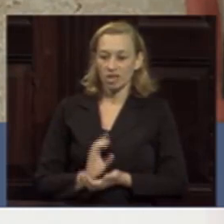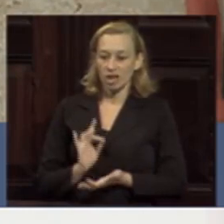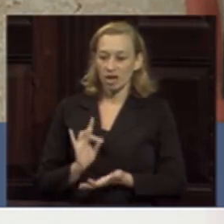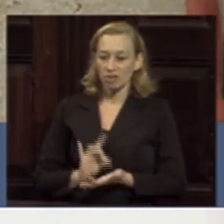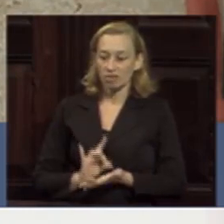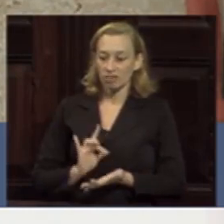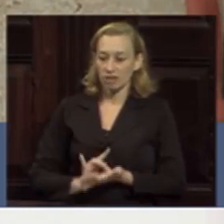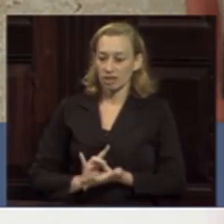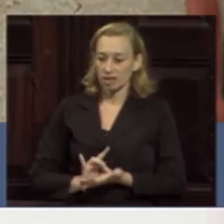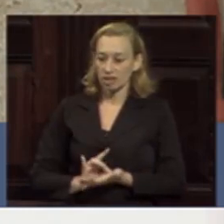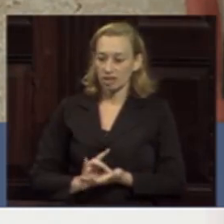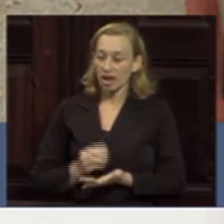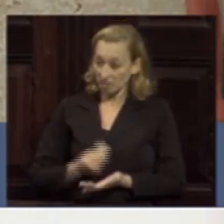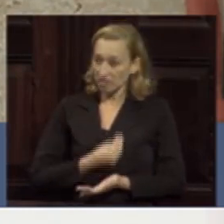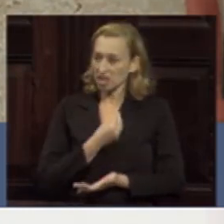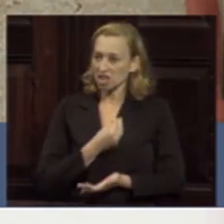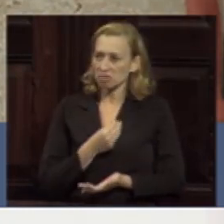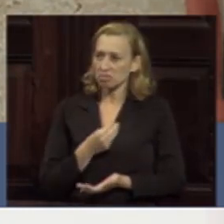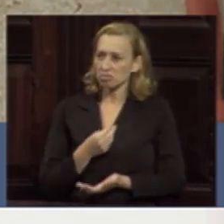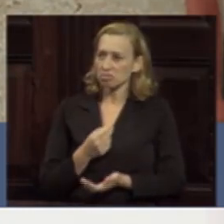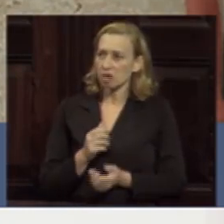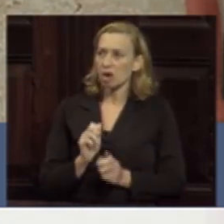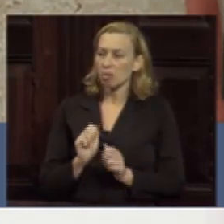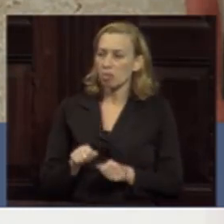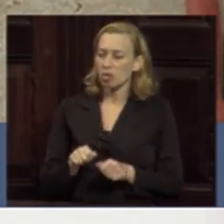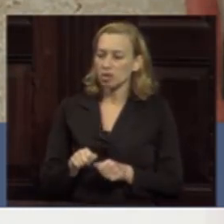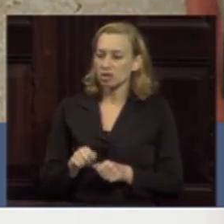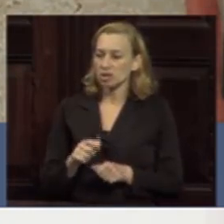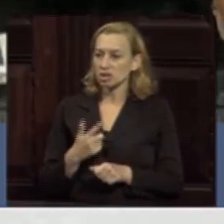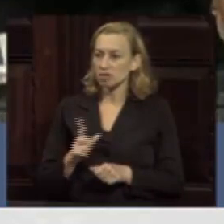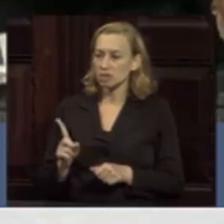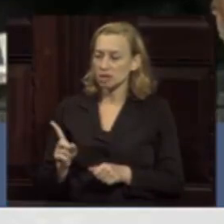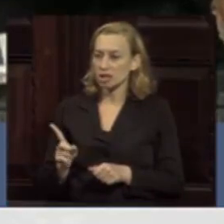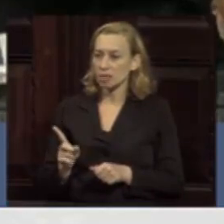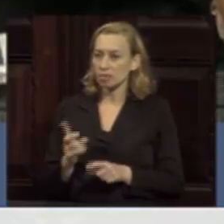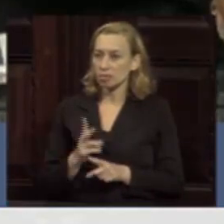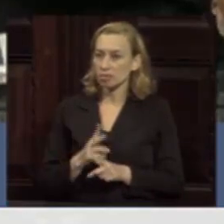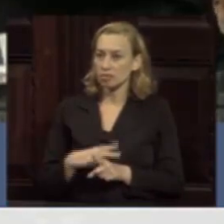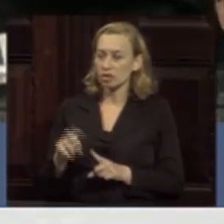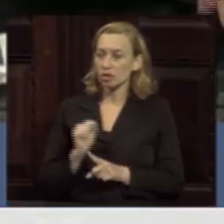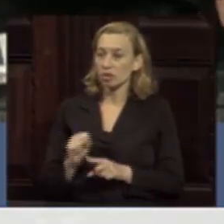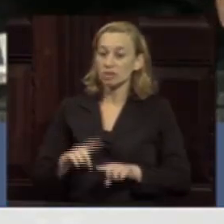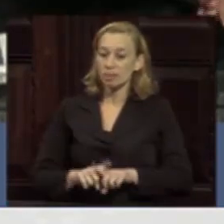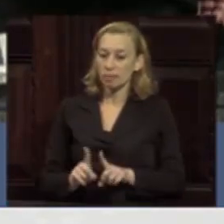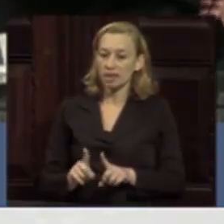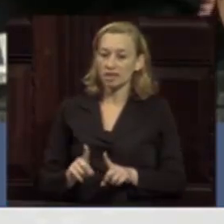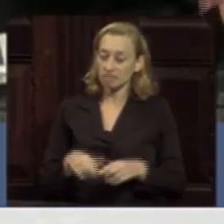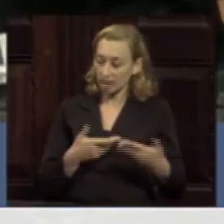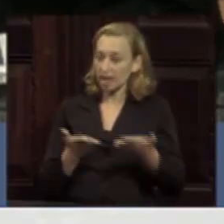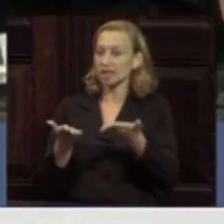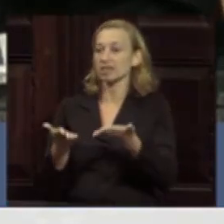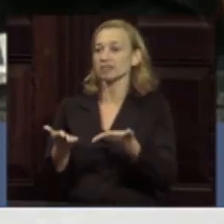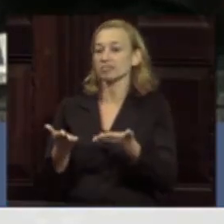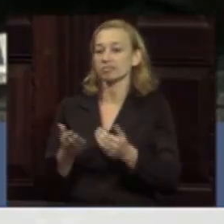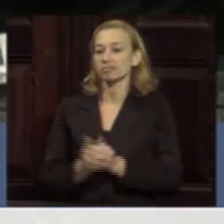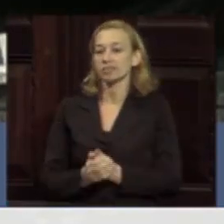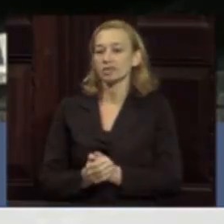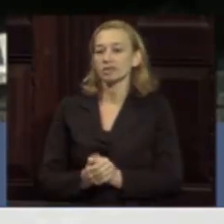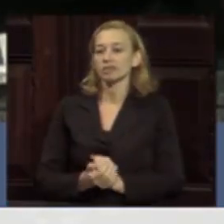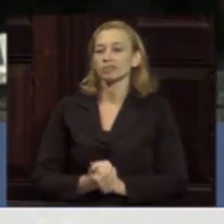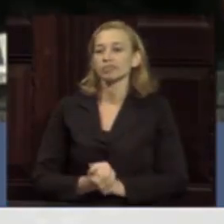cor-de-rosa, mas é sempre bom lutar. Um abraço. Parabéns, deputada Cidinha, pelo Dia Internacional da